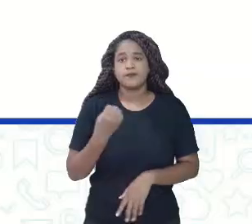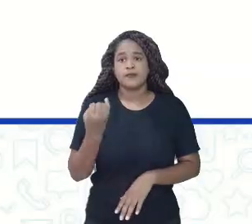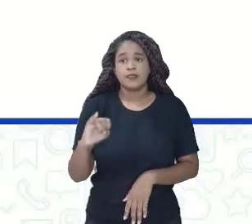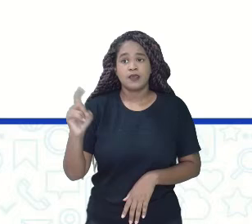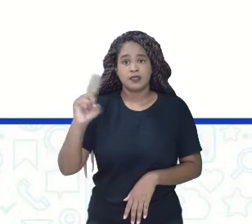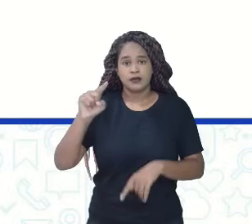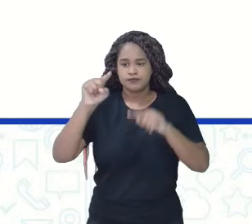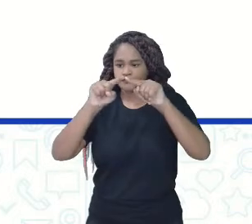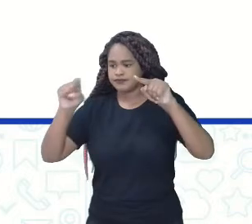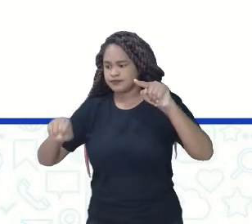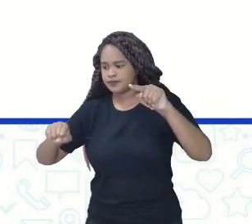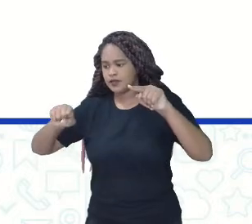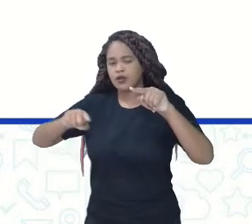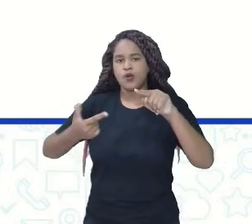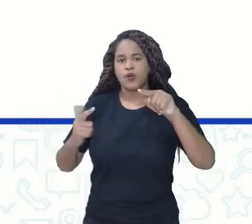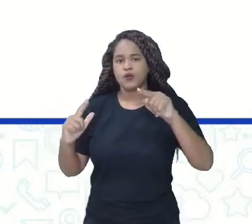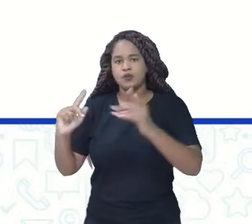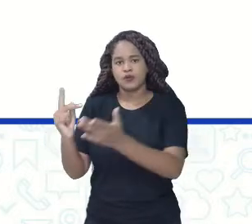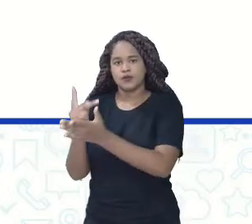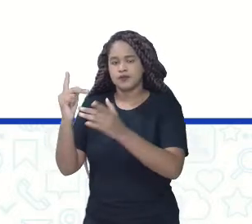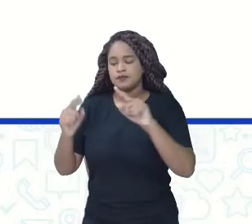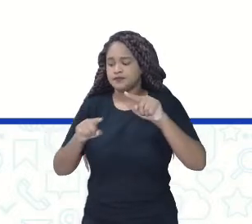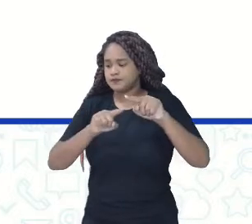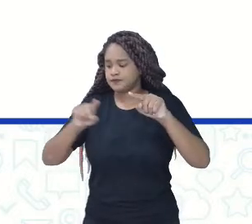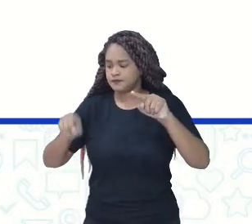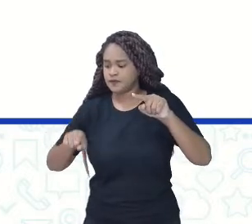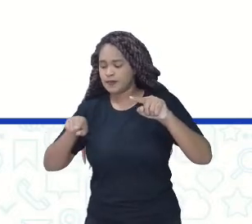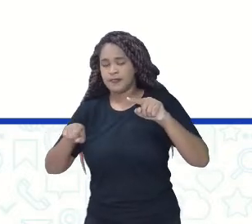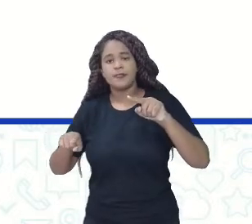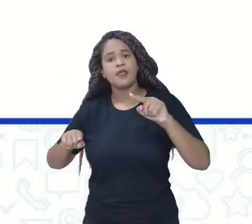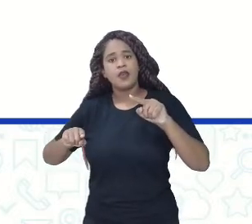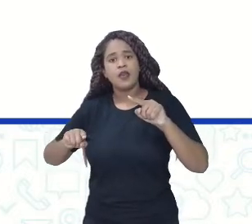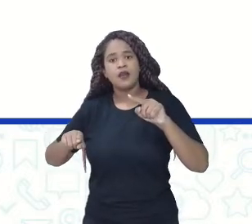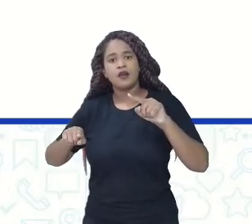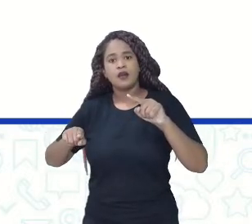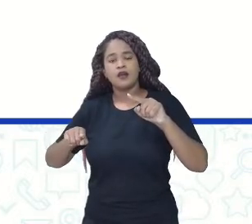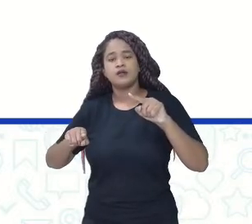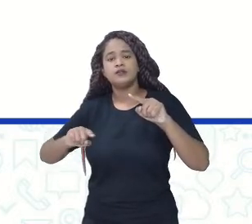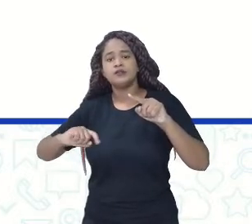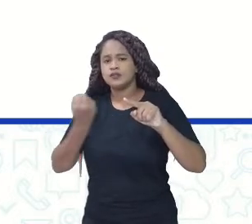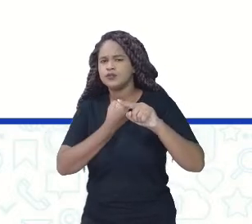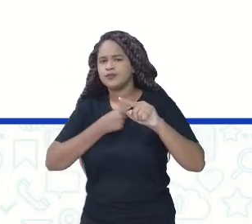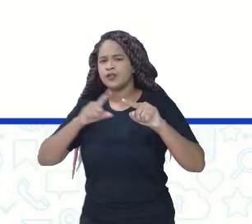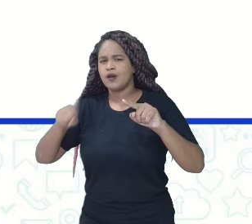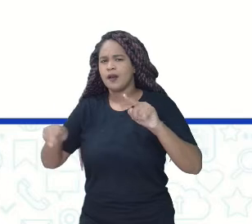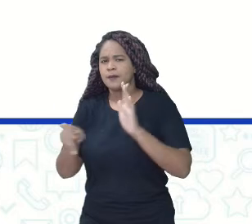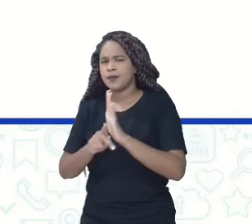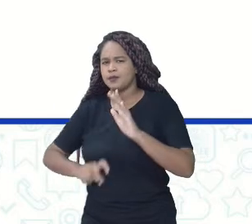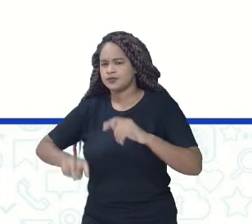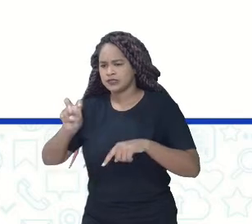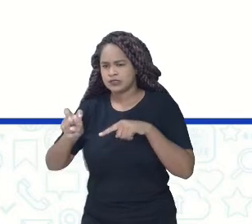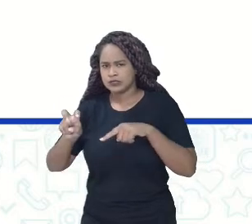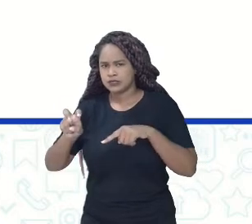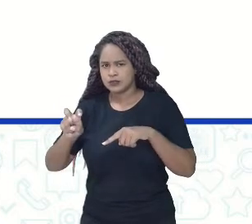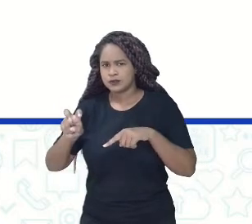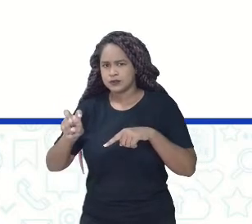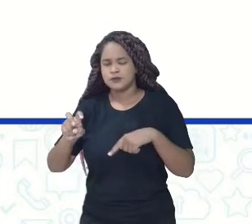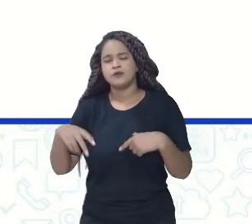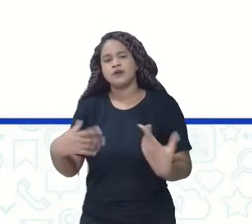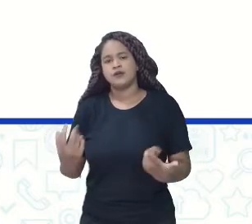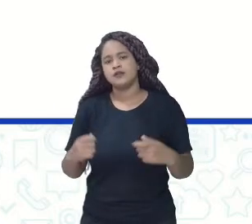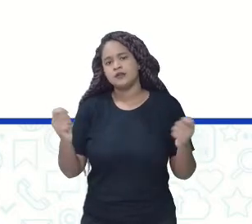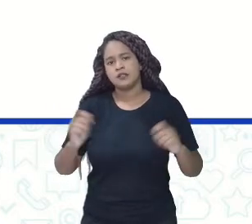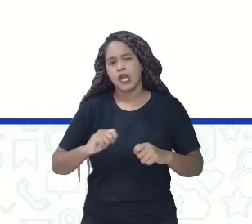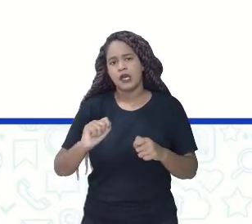puxa a próxima situação. O algarismo das unidades é o 5. Se for, então a gente conclui que é divisível